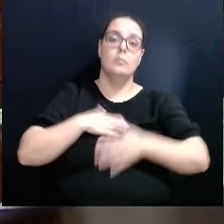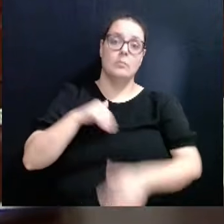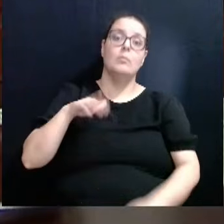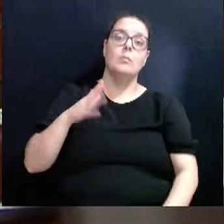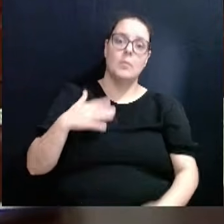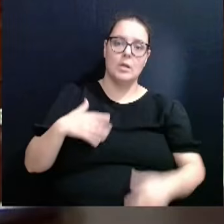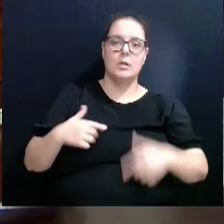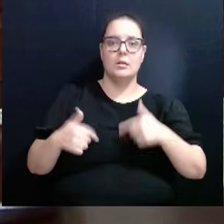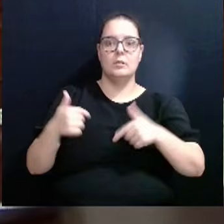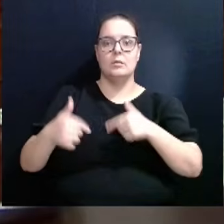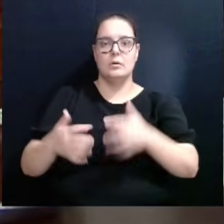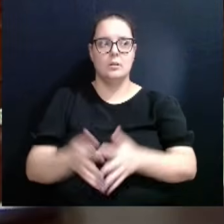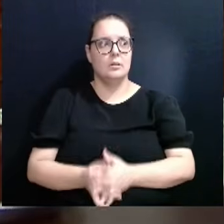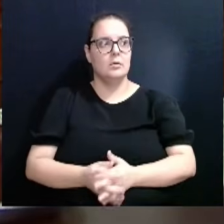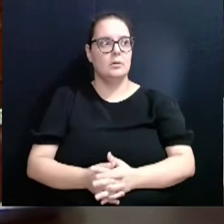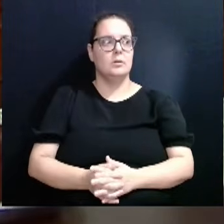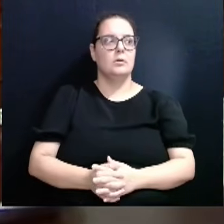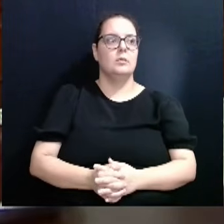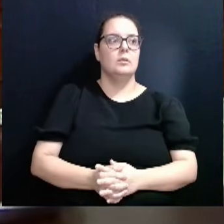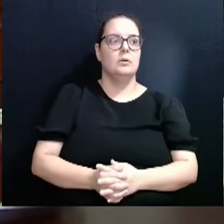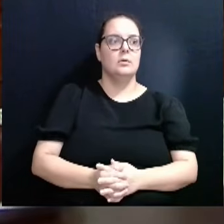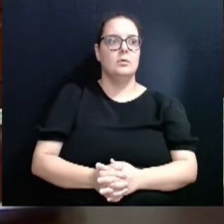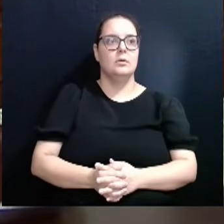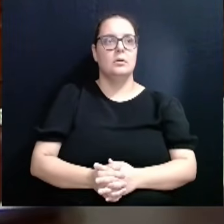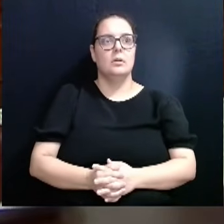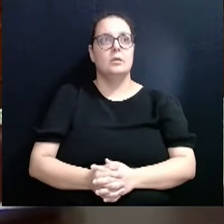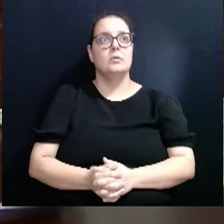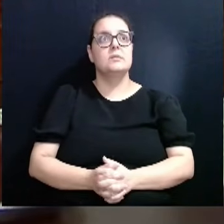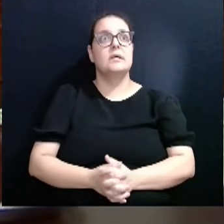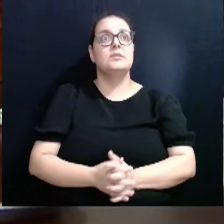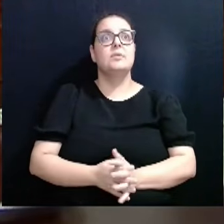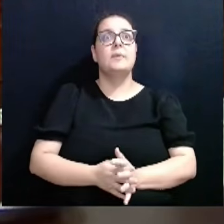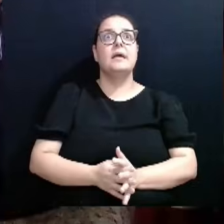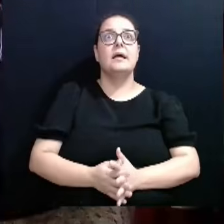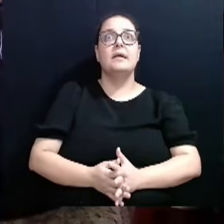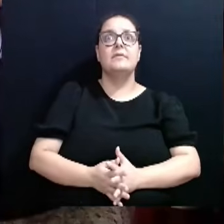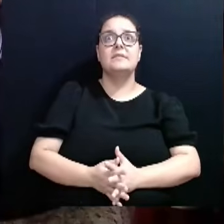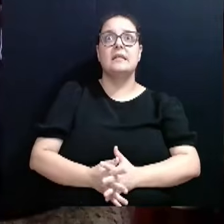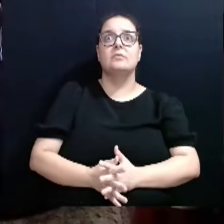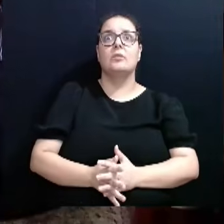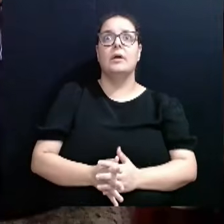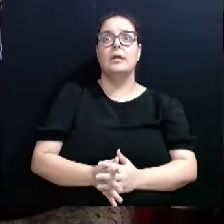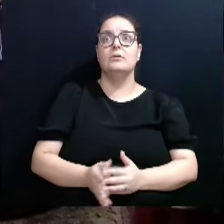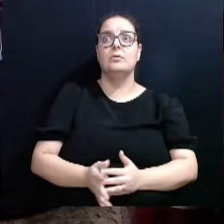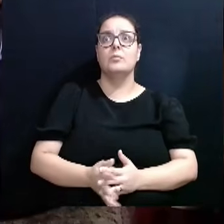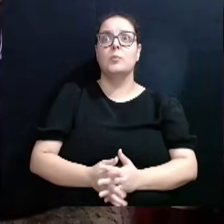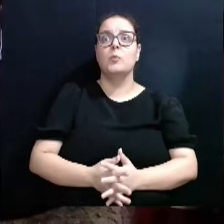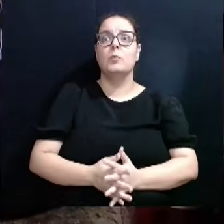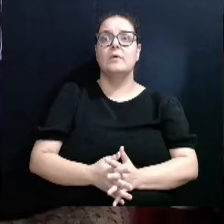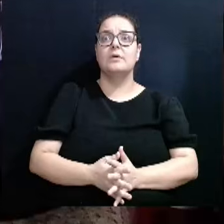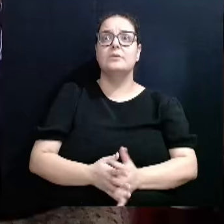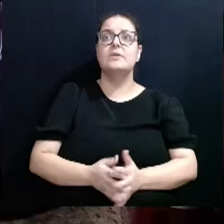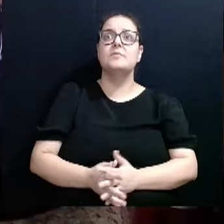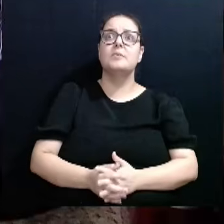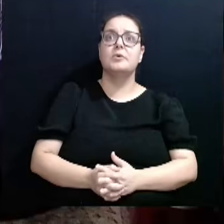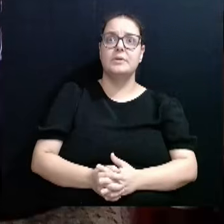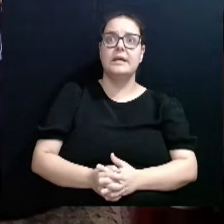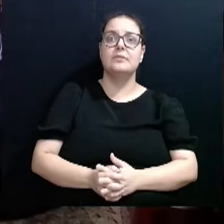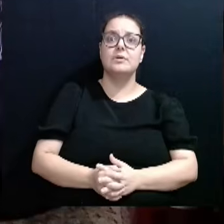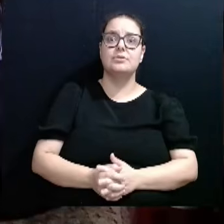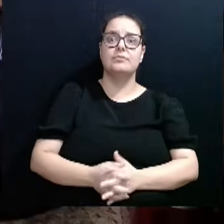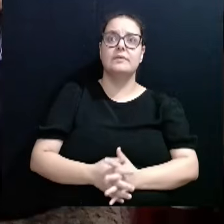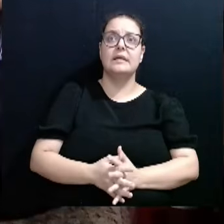que um negócio que eu estava há 20 anos aí, já cansado do mercado, né? Então agora vocês fiquem aí com